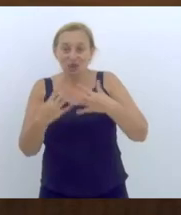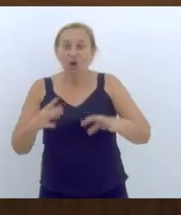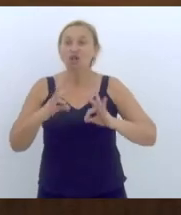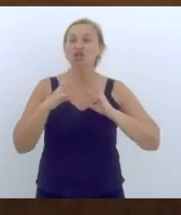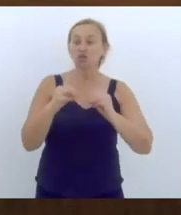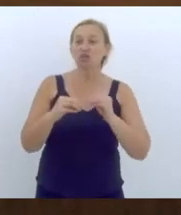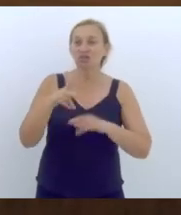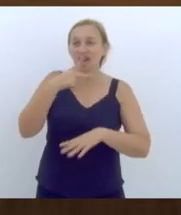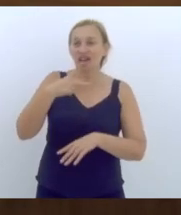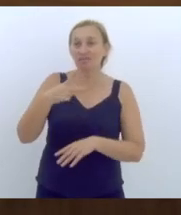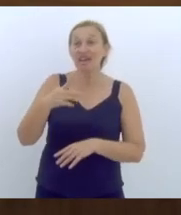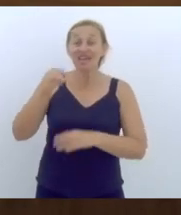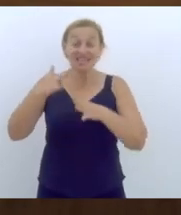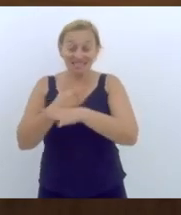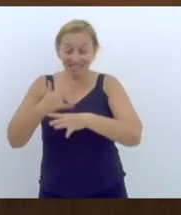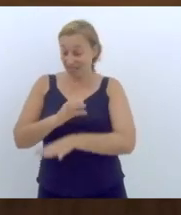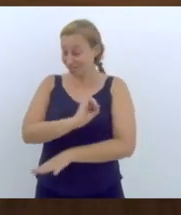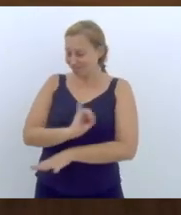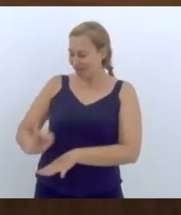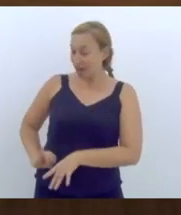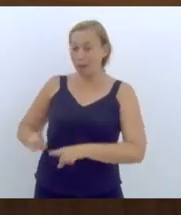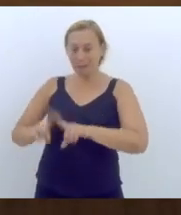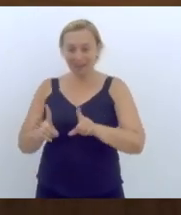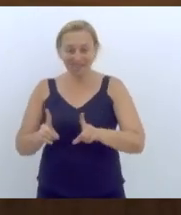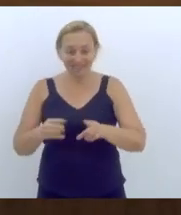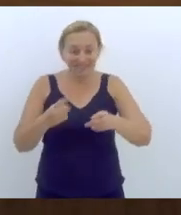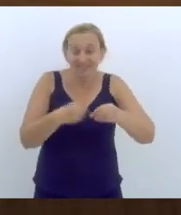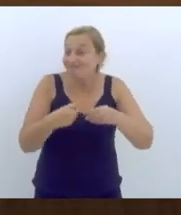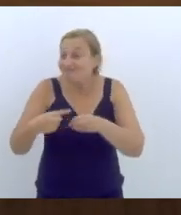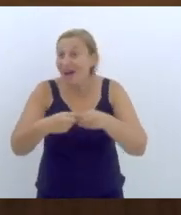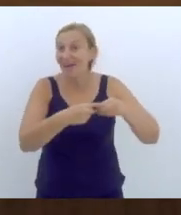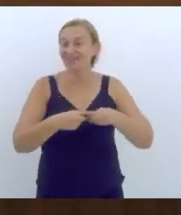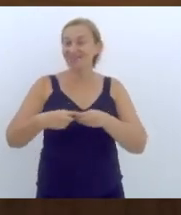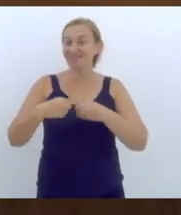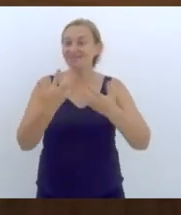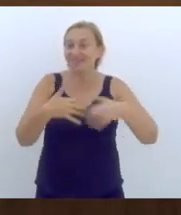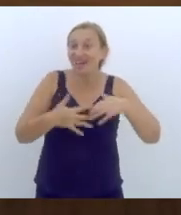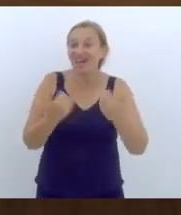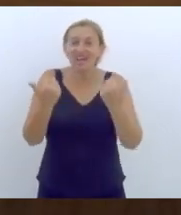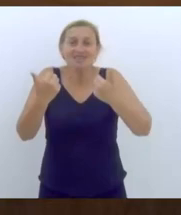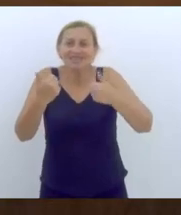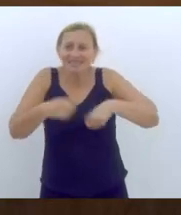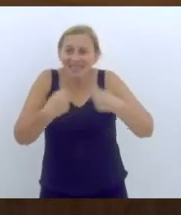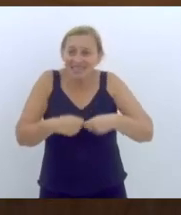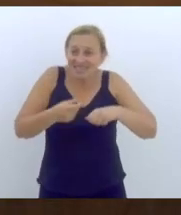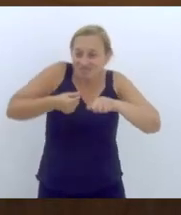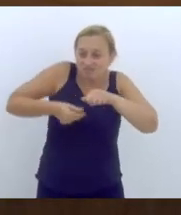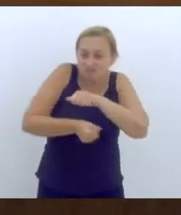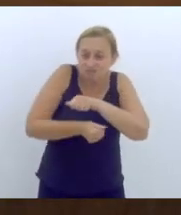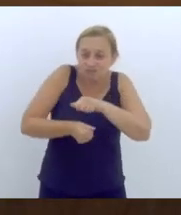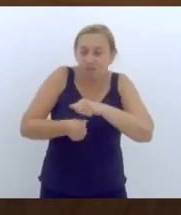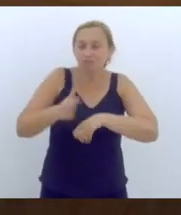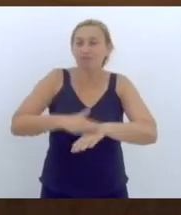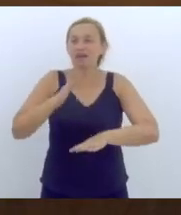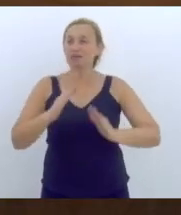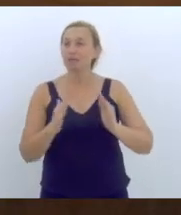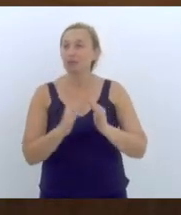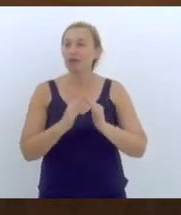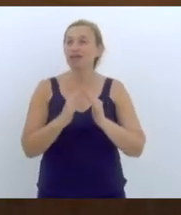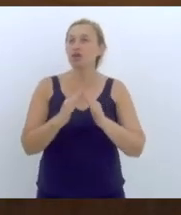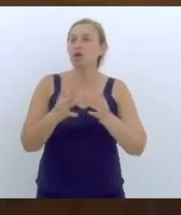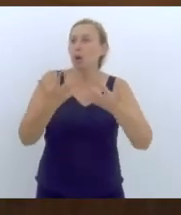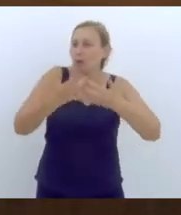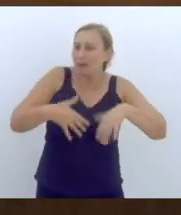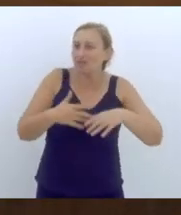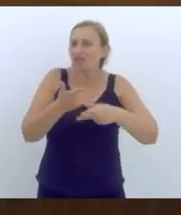cidade imperial, mas tem uma Petrópolis dos bairros, tem uma Petrópolis que necessita de altos investimentos em moradia, tem uma Petrópolis